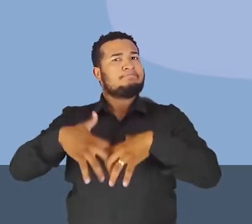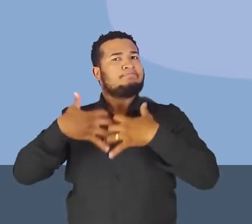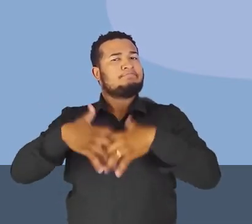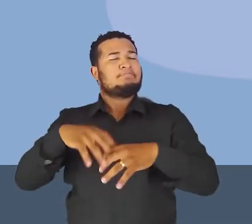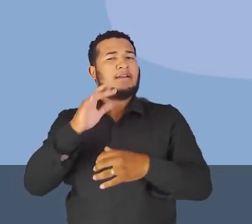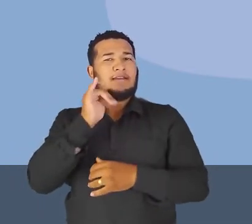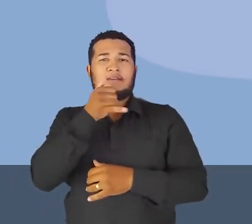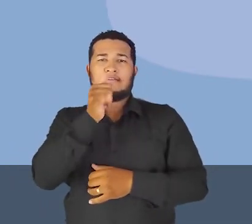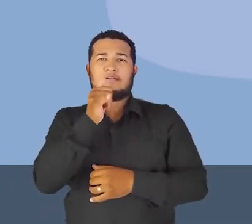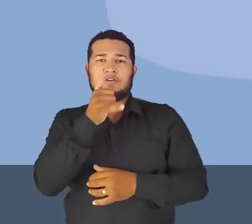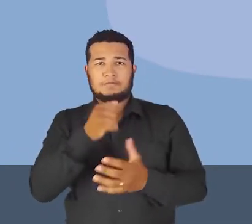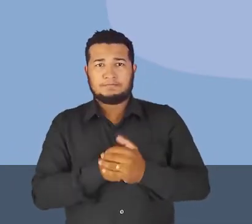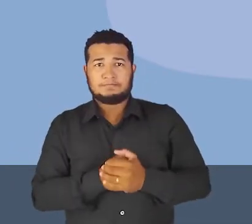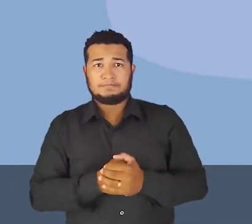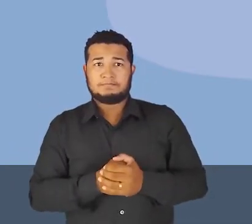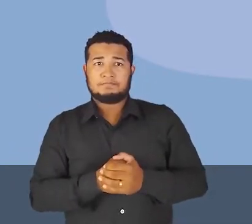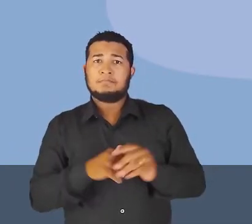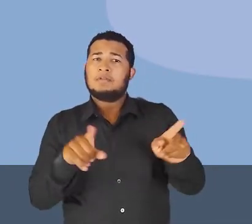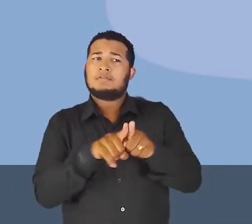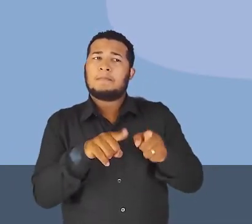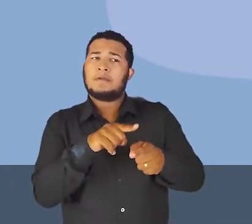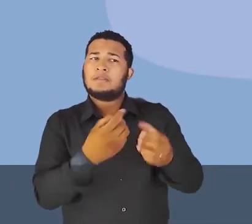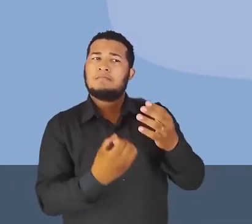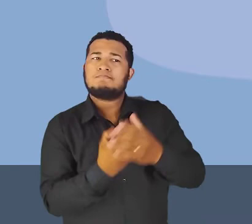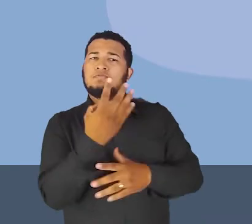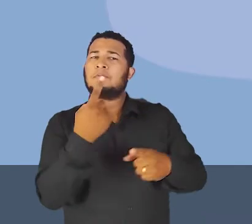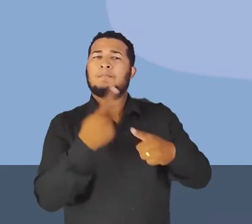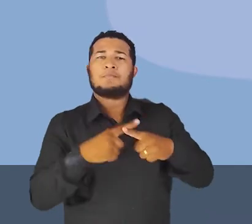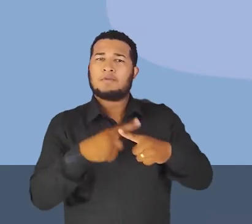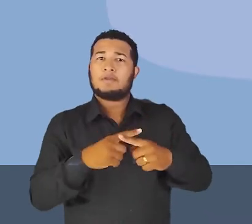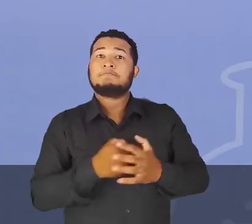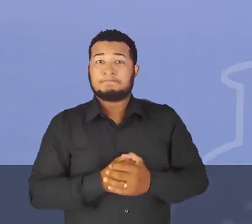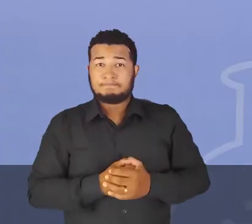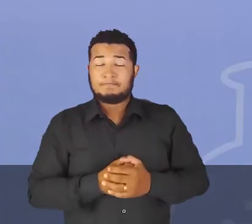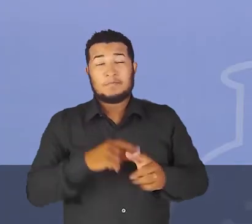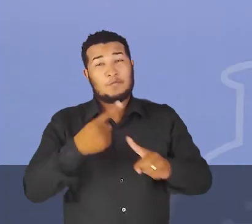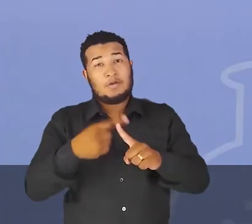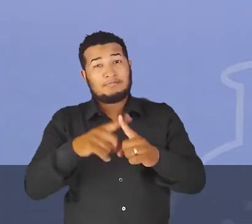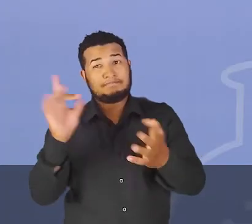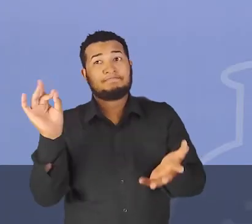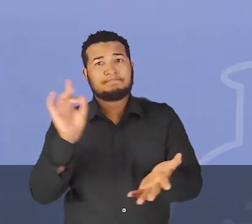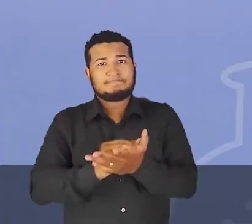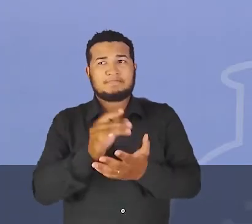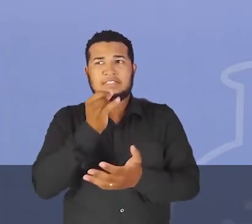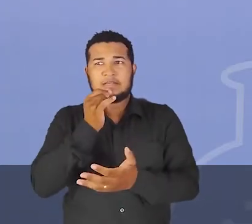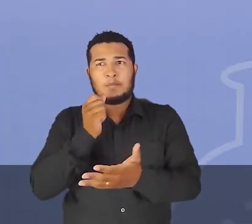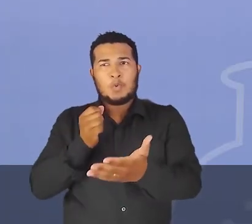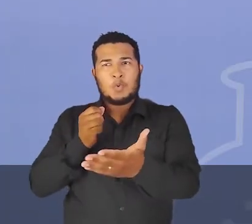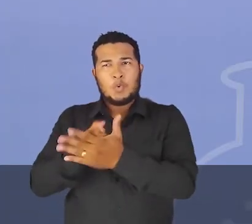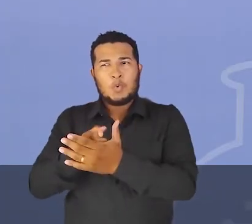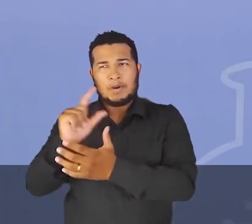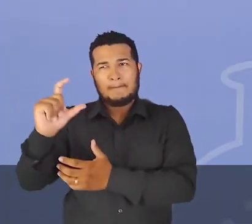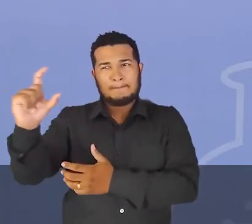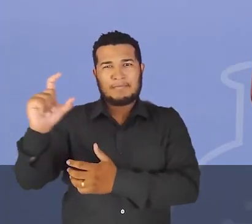de eletrodo. E por que isso foi criado? Dá uma olhadinha aqui para mim. Porque quando a gente compra uma pilha, não sei se você já percebeu, vem